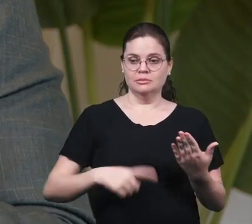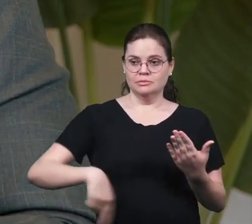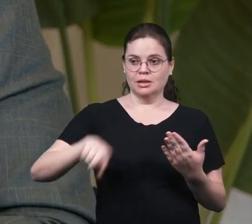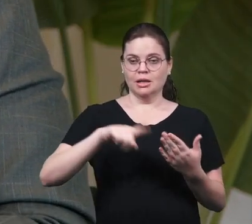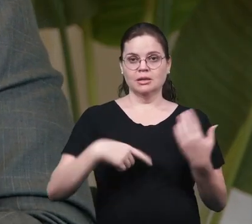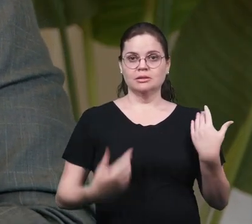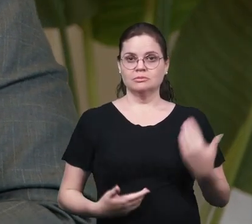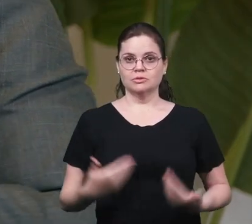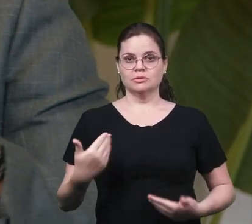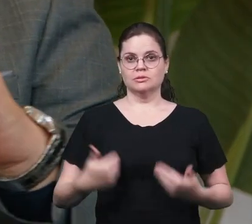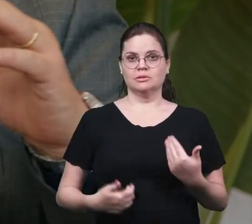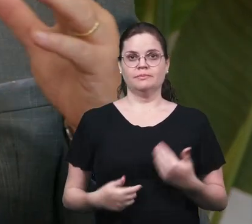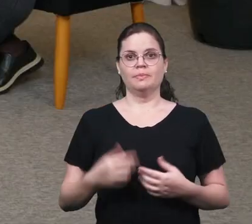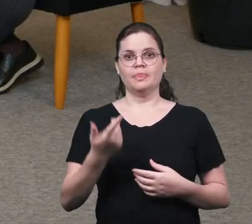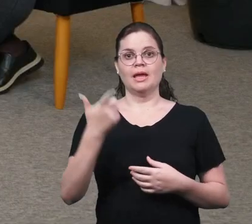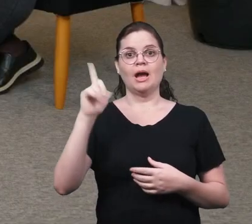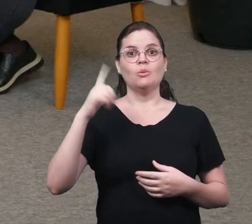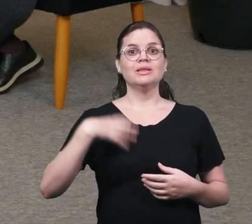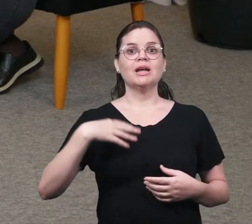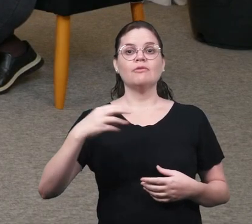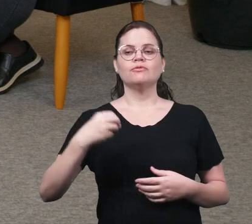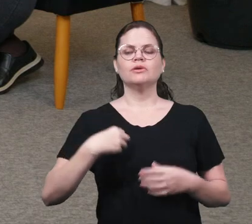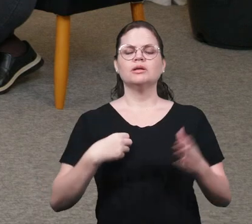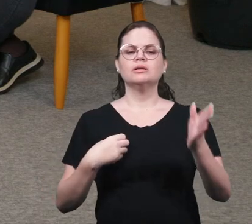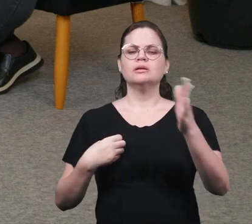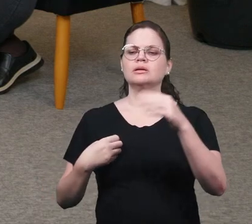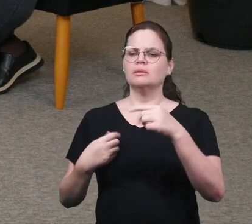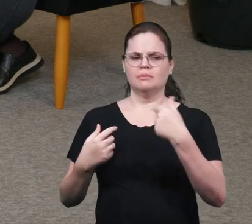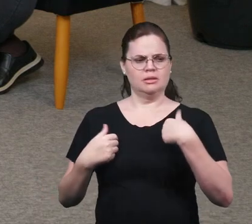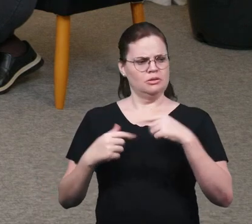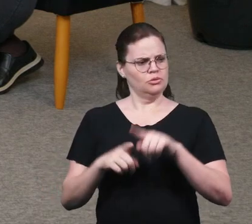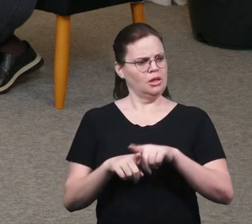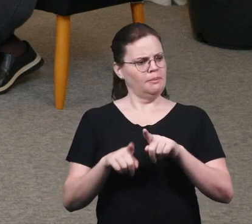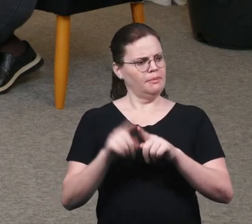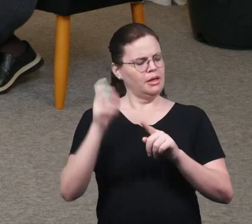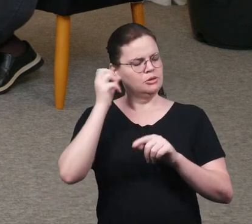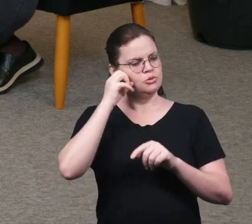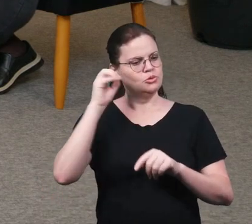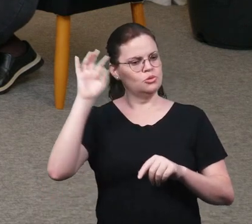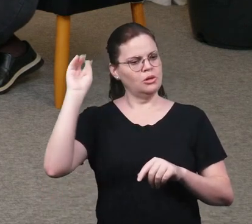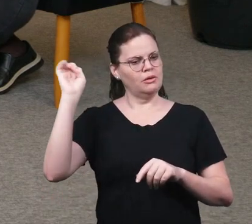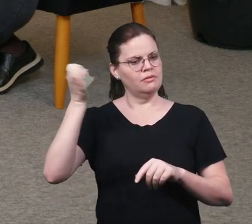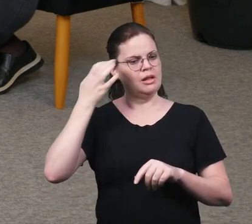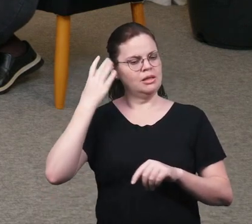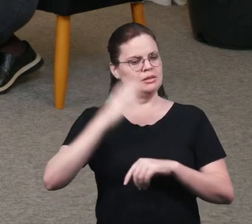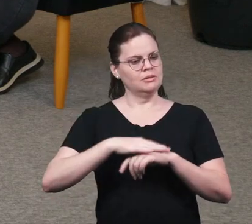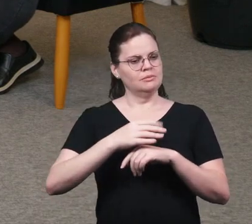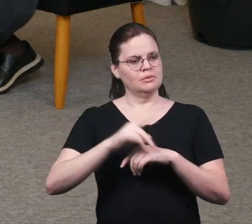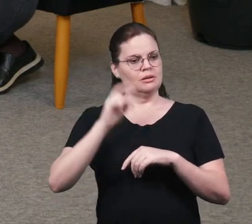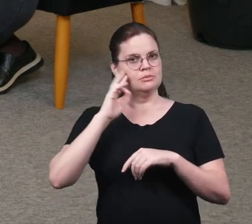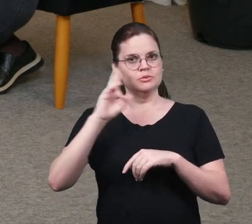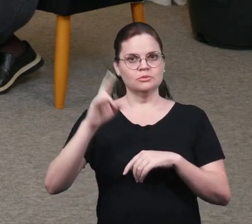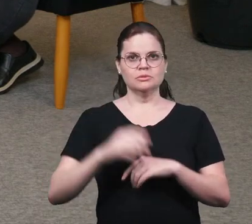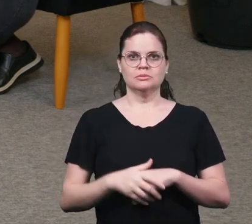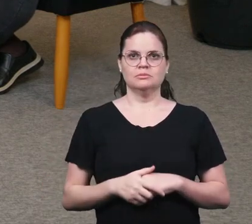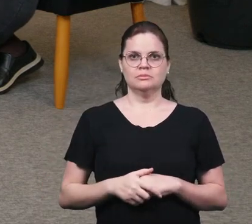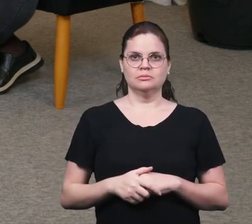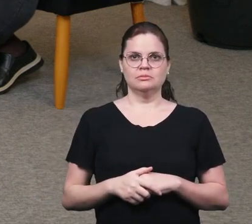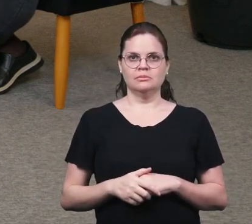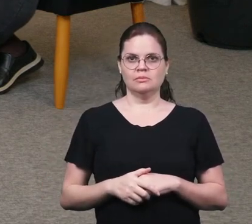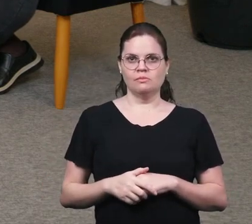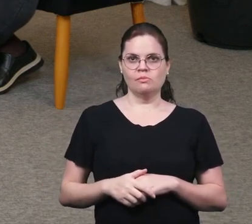igreja do Senhor. Aí a outra filha do meio: mas eu também tive revelações da parte do Senhor